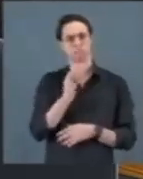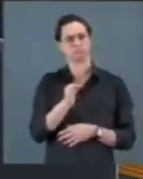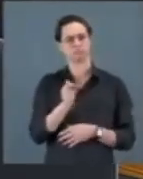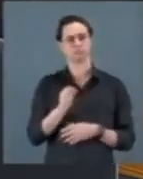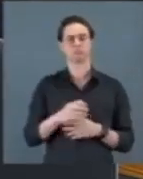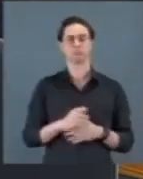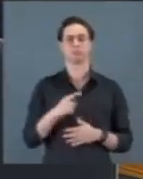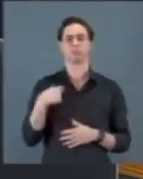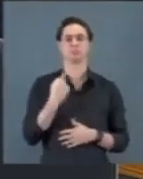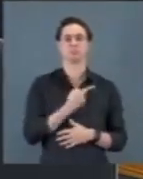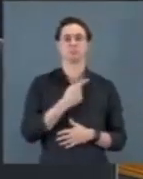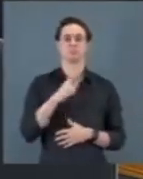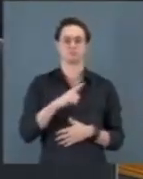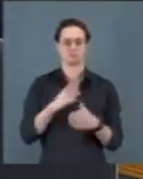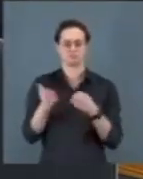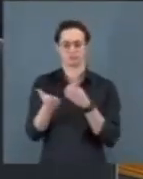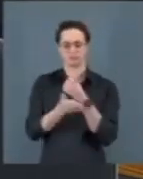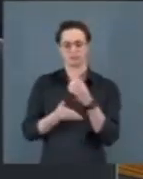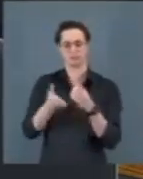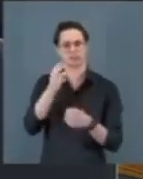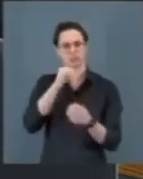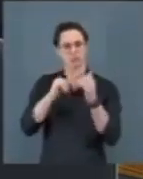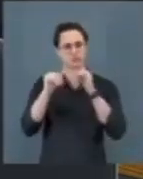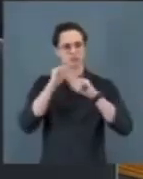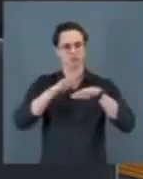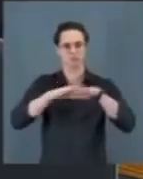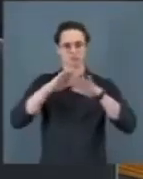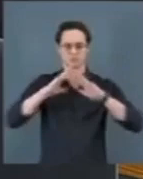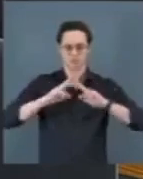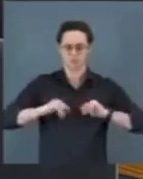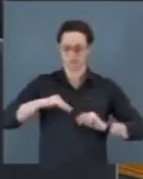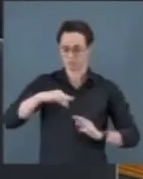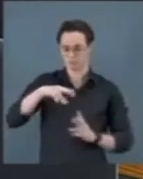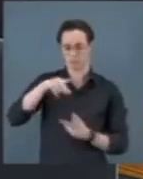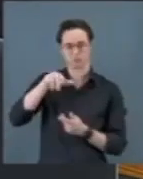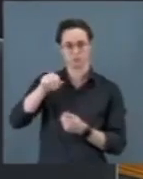Nós temos uma das matrizes energéticas mais limpas do mundo,